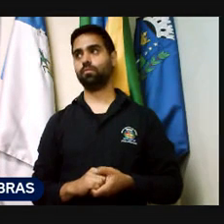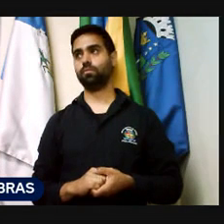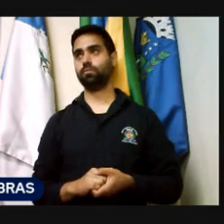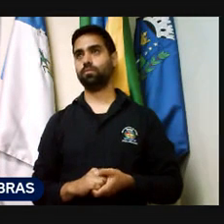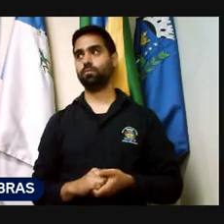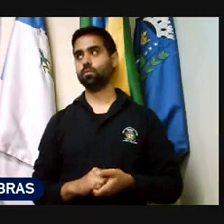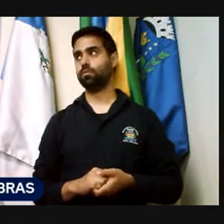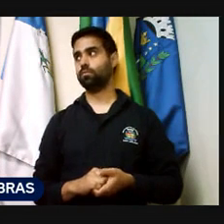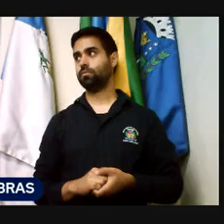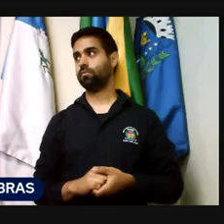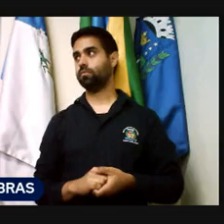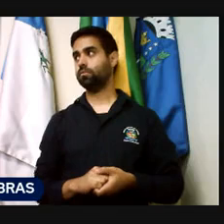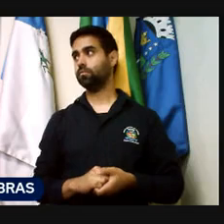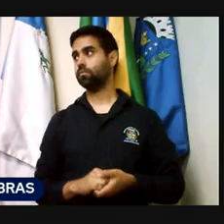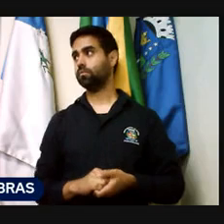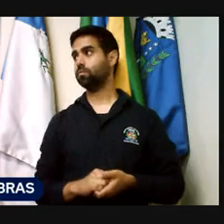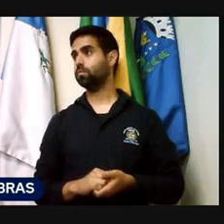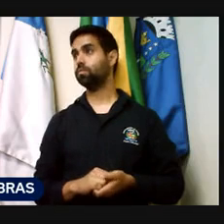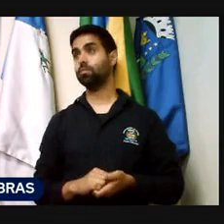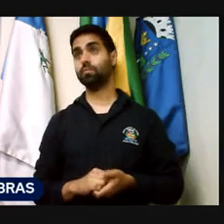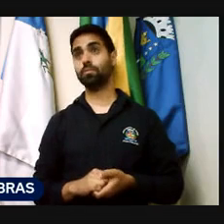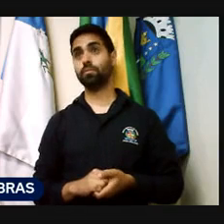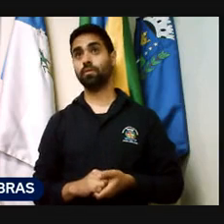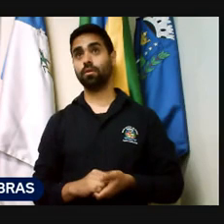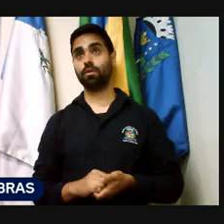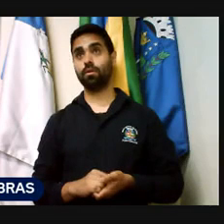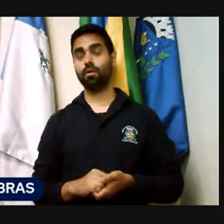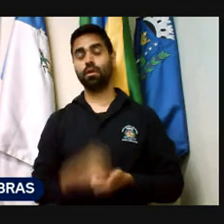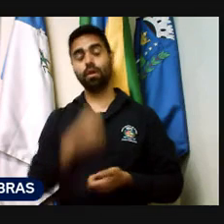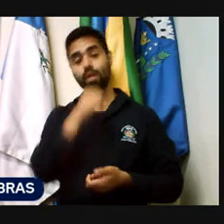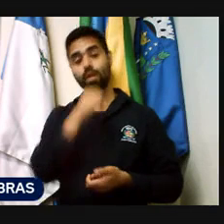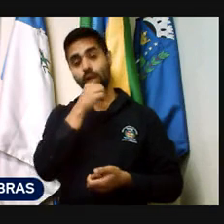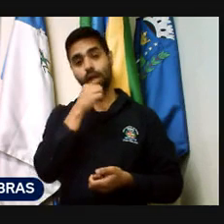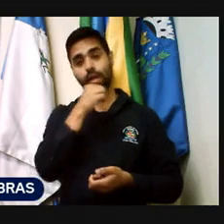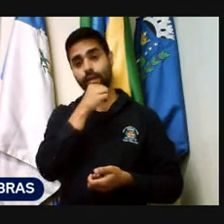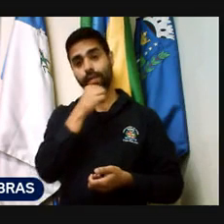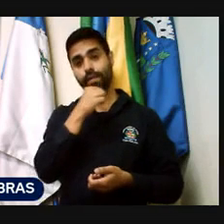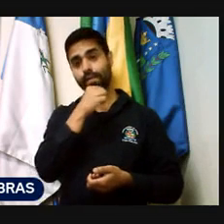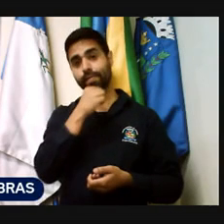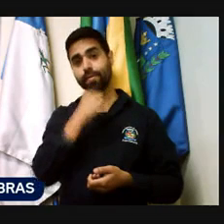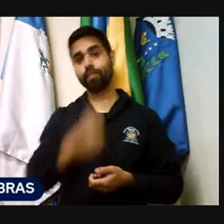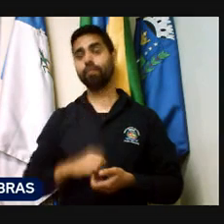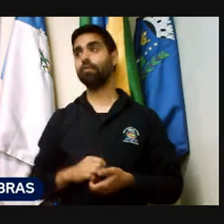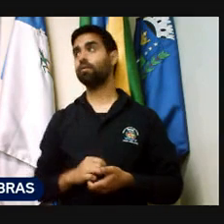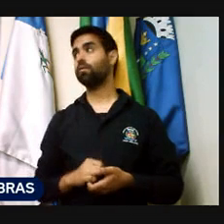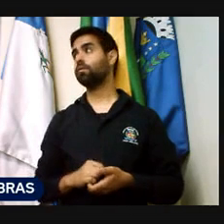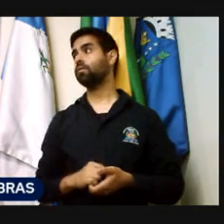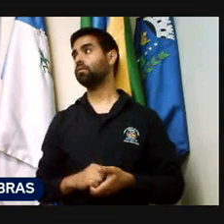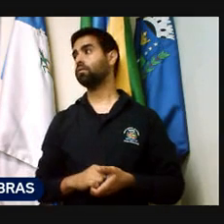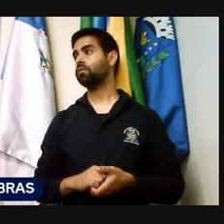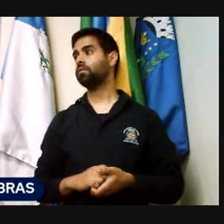José Reinaldo, Paulo Celso Alves Pena, Pedro Graça, Saulo Corrêa.